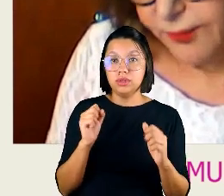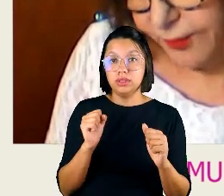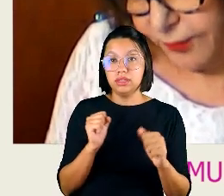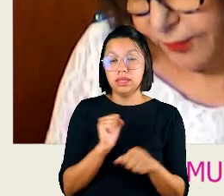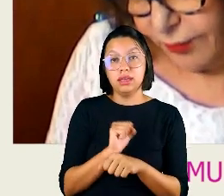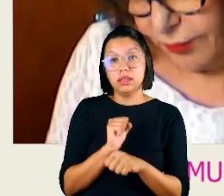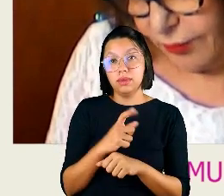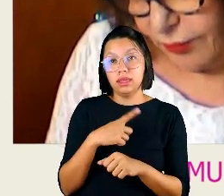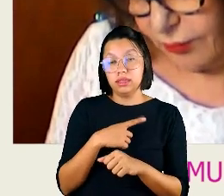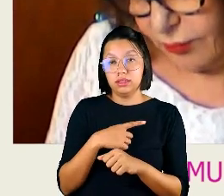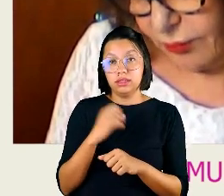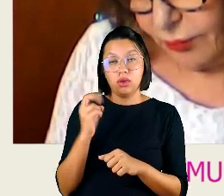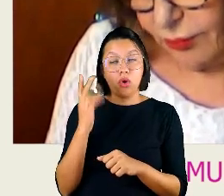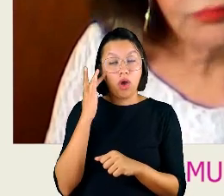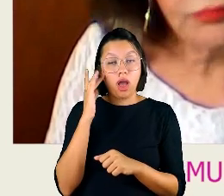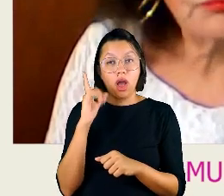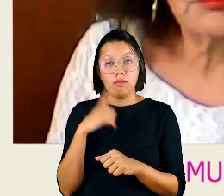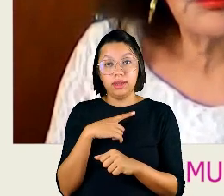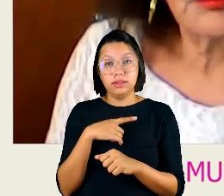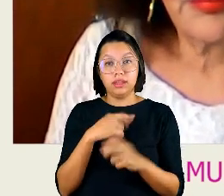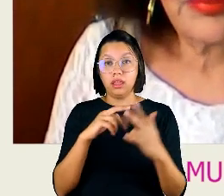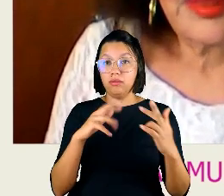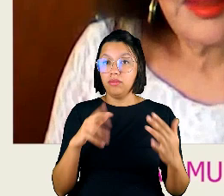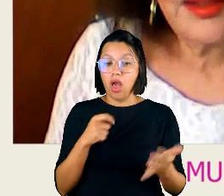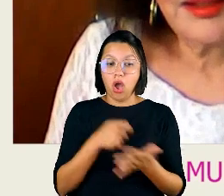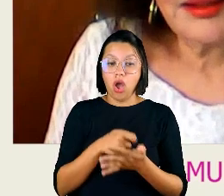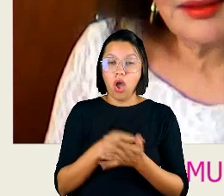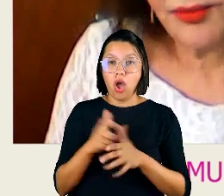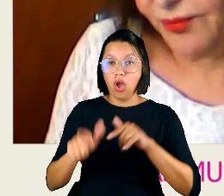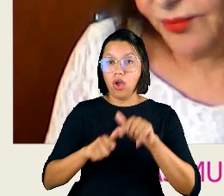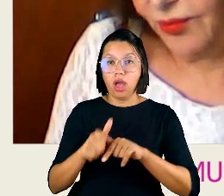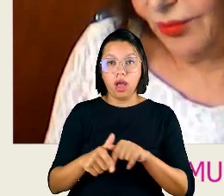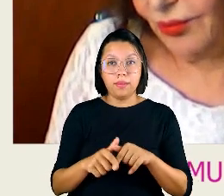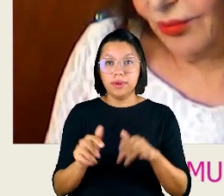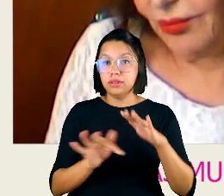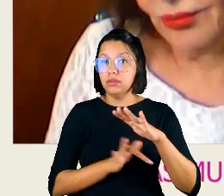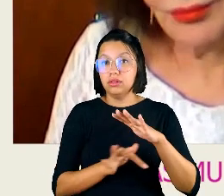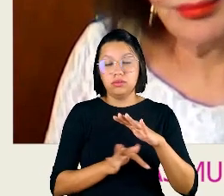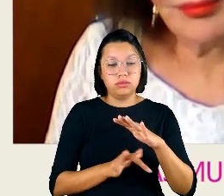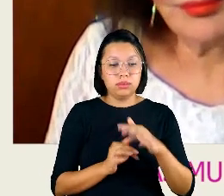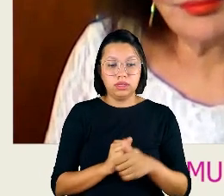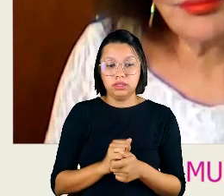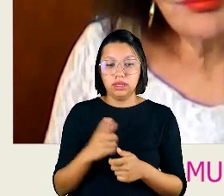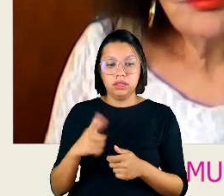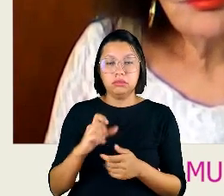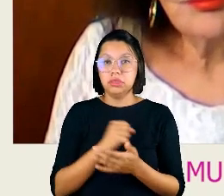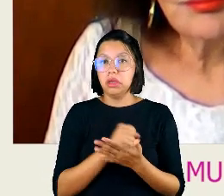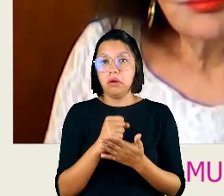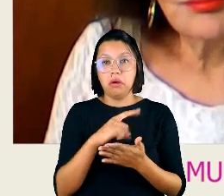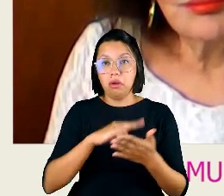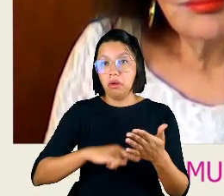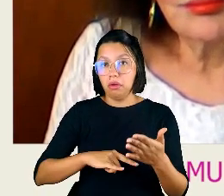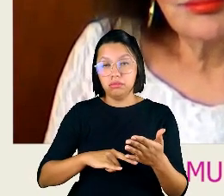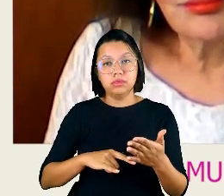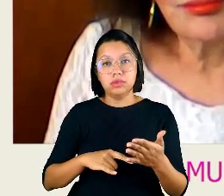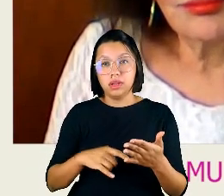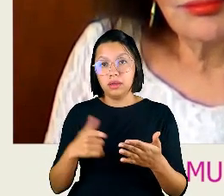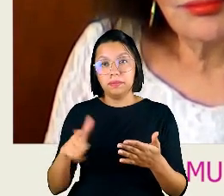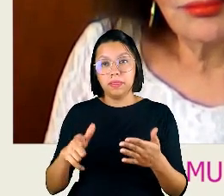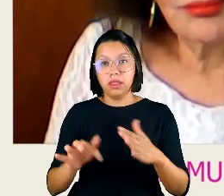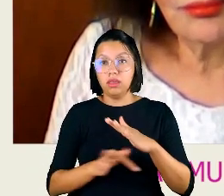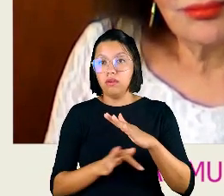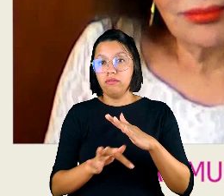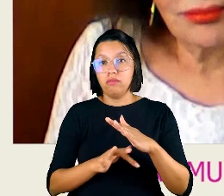Você tem uma série de obrigações trabalhistas que não estão formalizadas, sem contrato, enfim, né? Sem uma formalização da pessoa